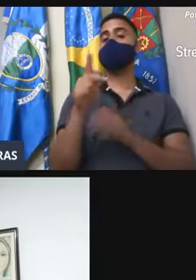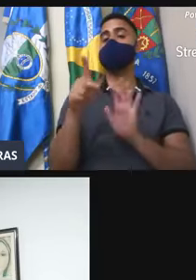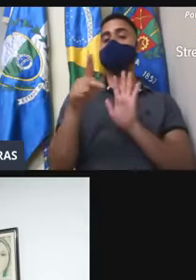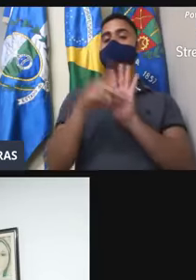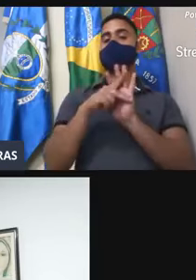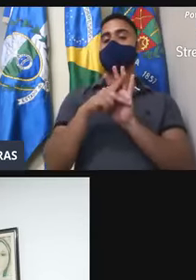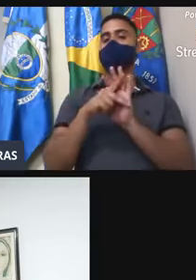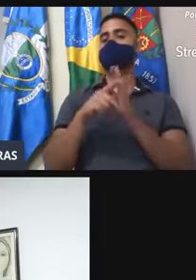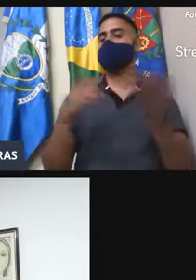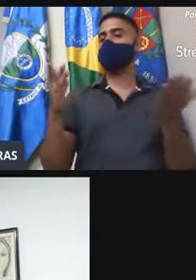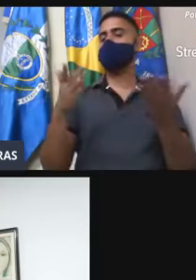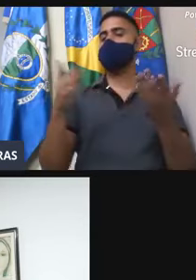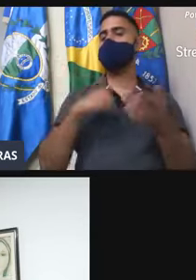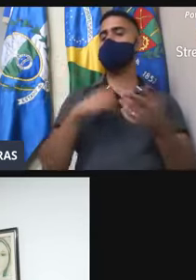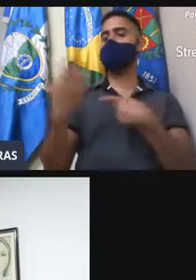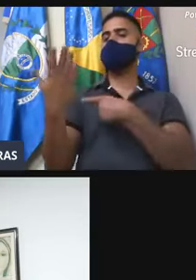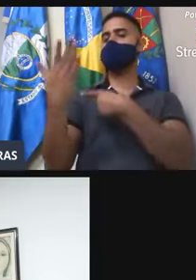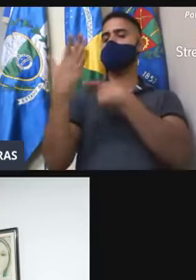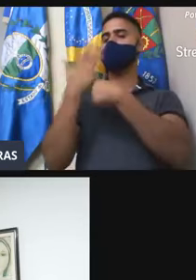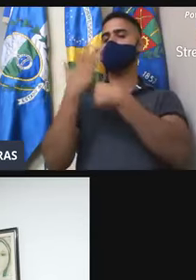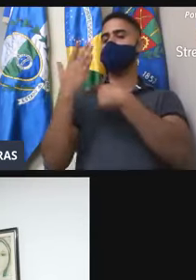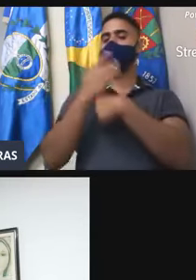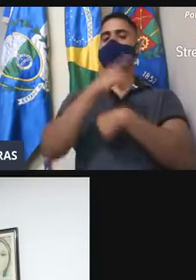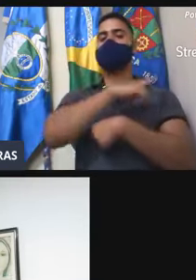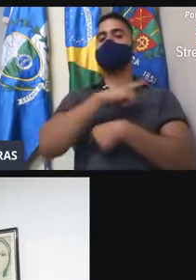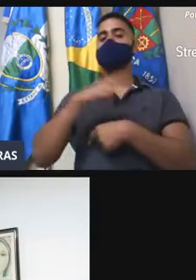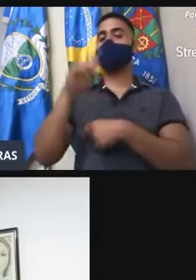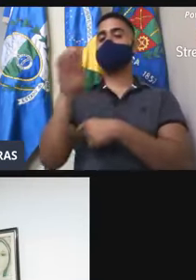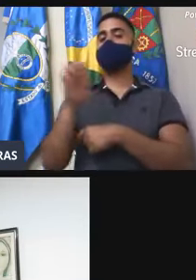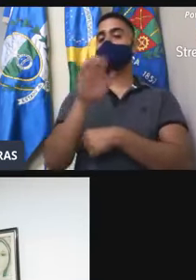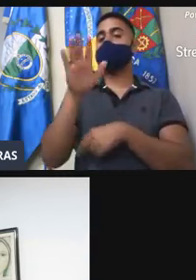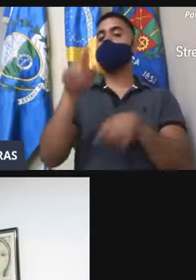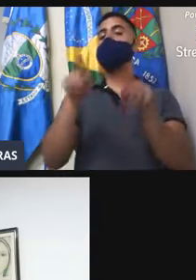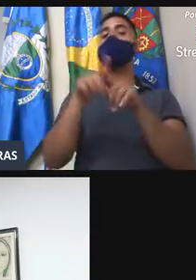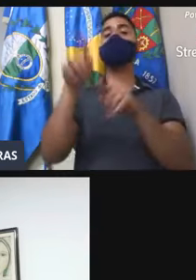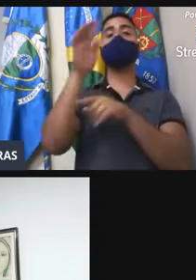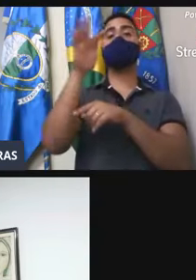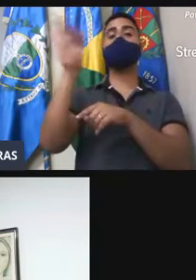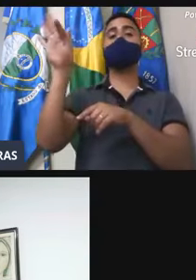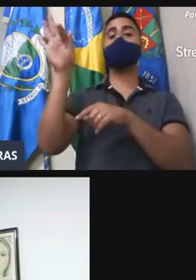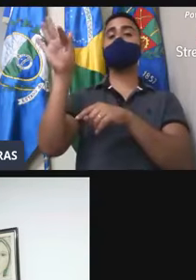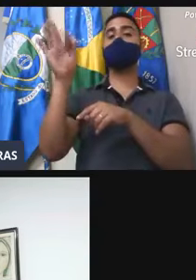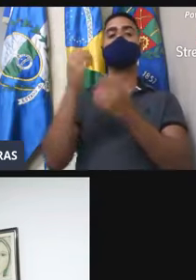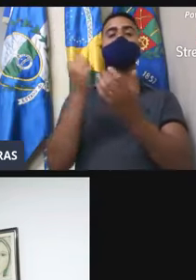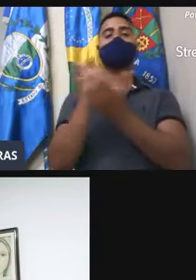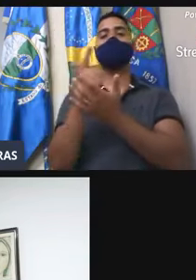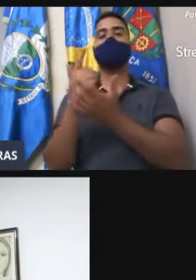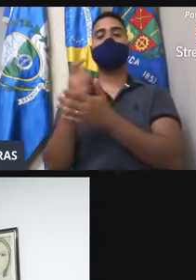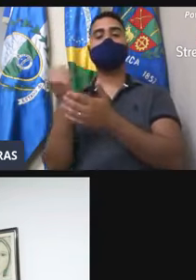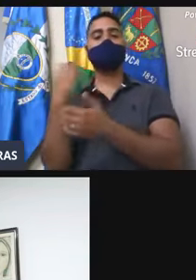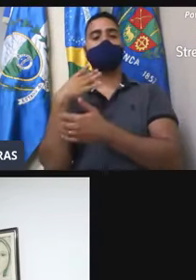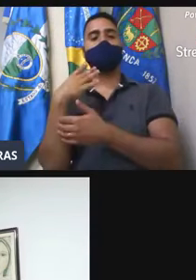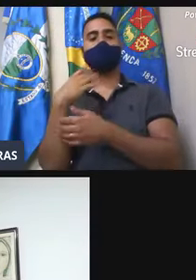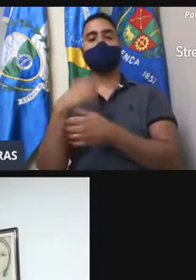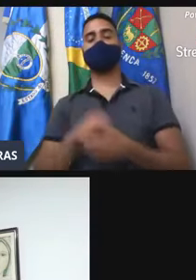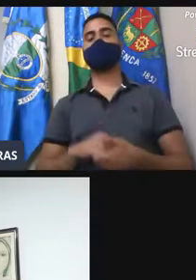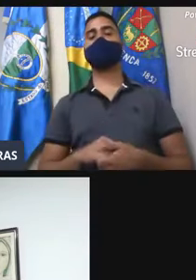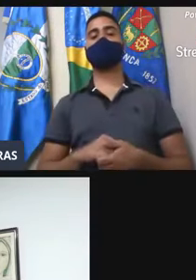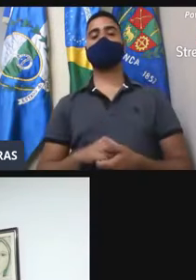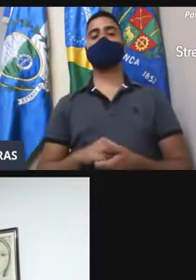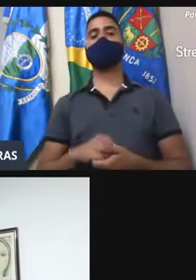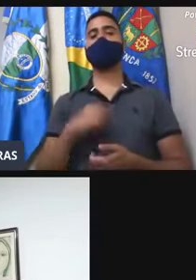que realmente estão chegando as verbas estaduais e federais para aquisição de novas. Então,